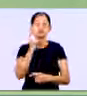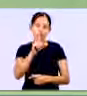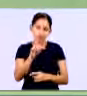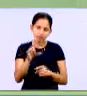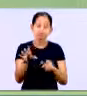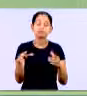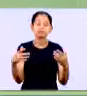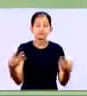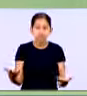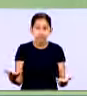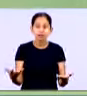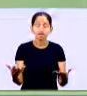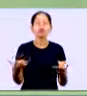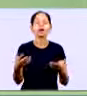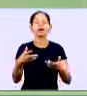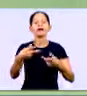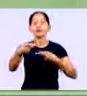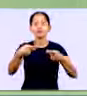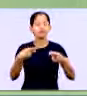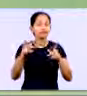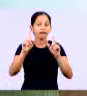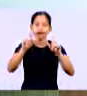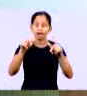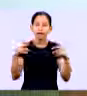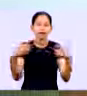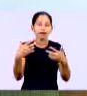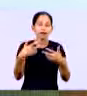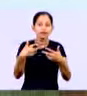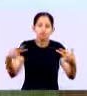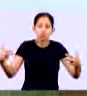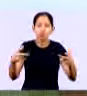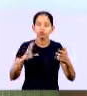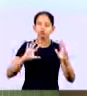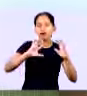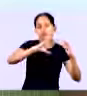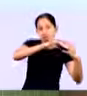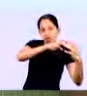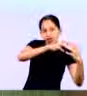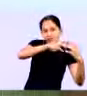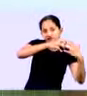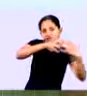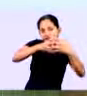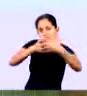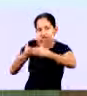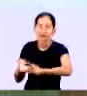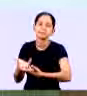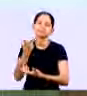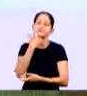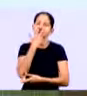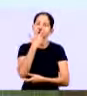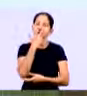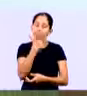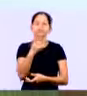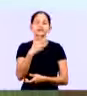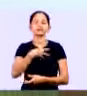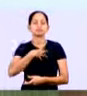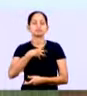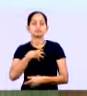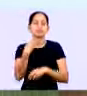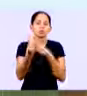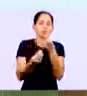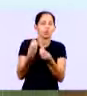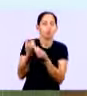o planejamento financeiro é aquilo que faz com que a engrenagem funcione. É como se fosse a forma que a gente